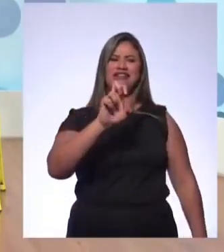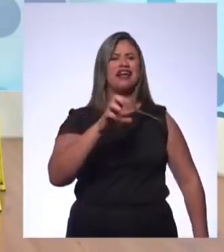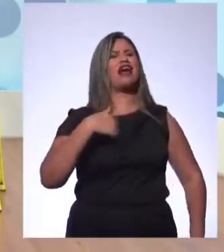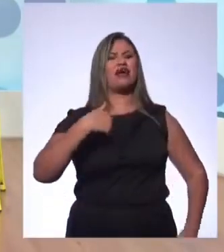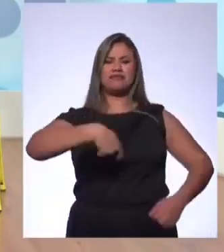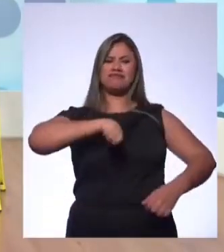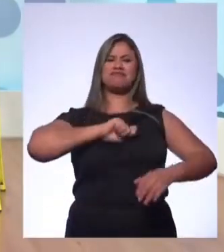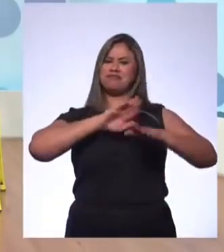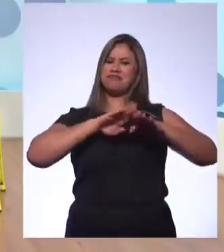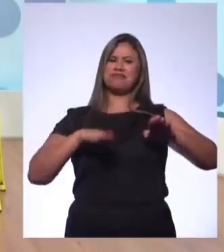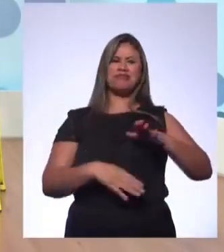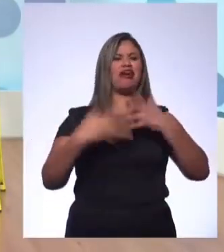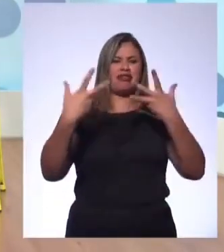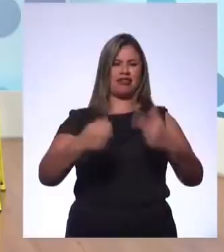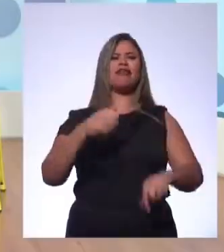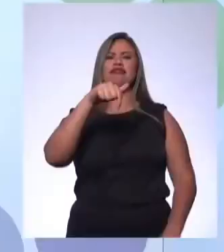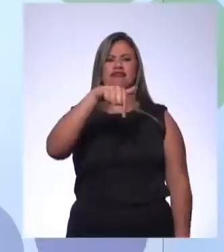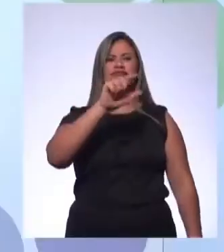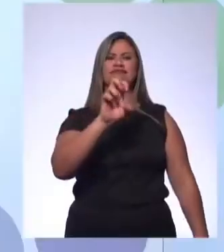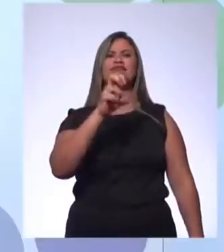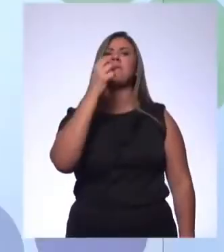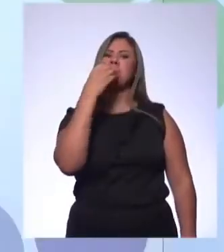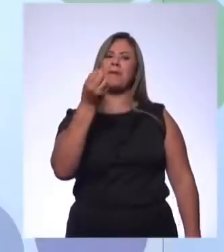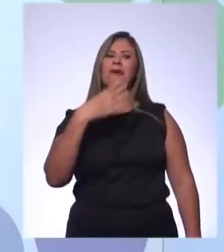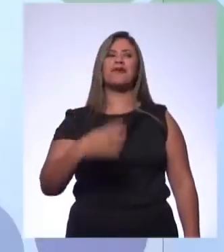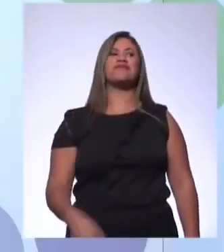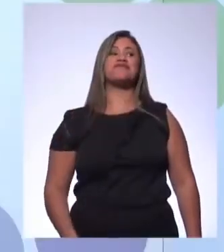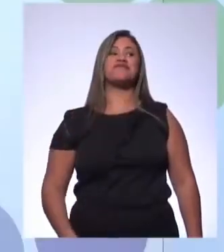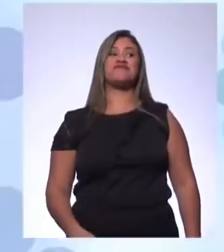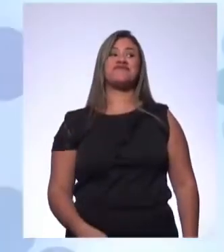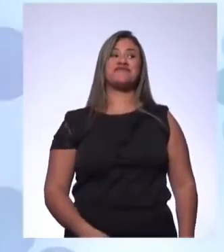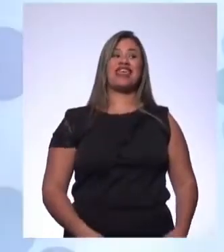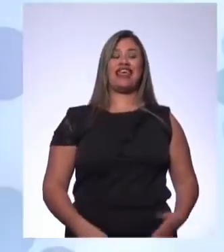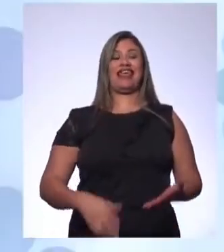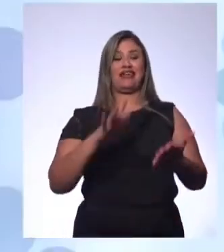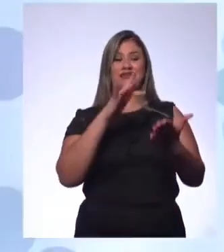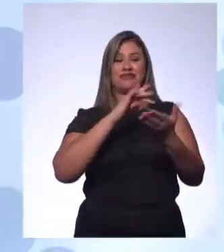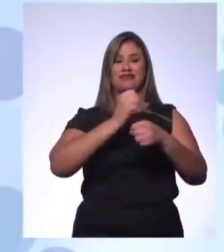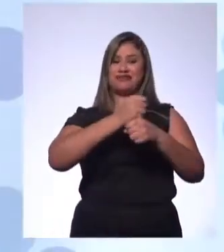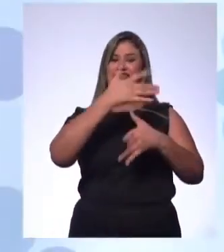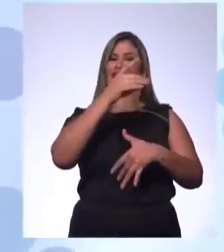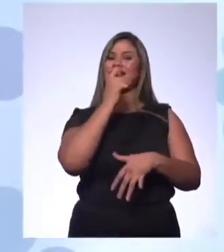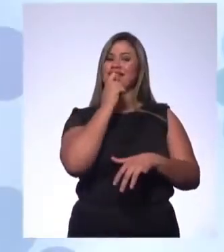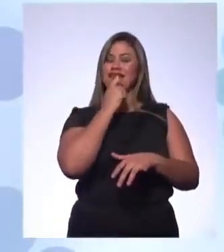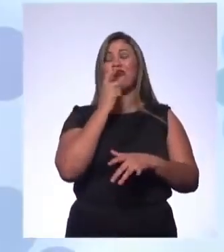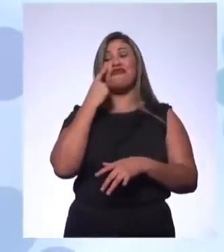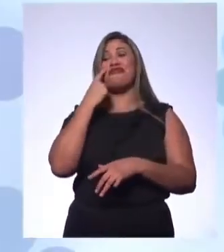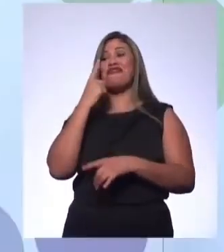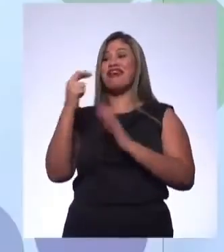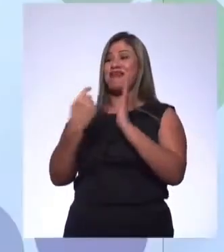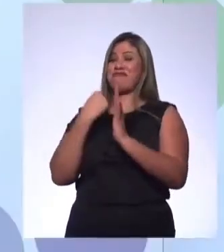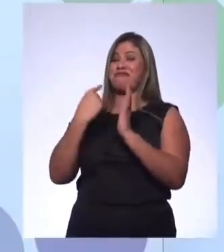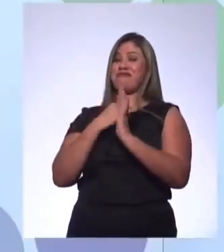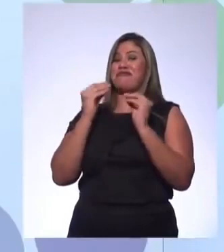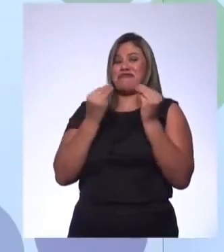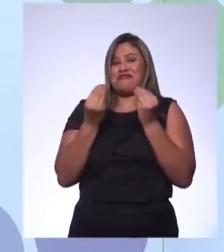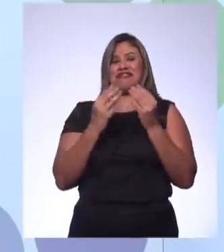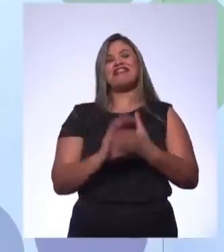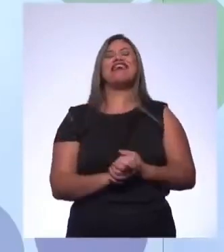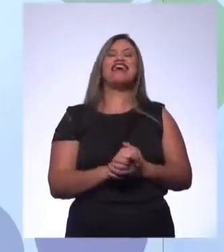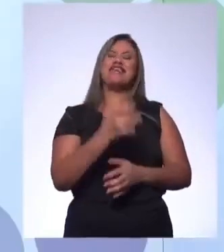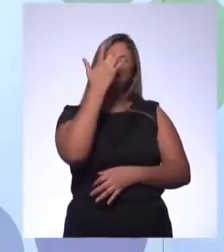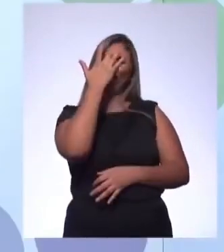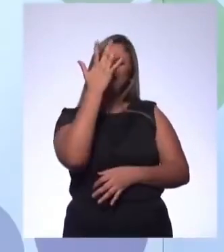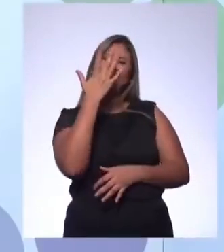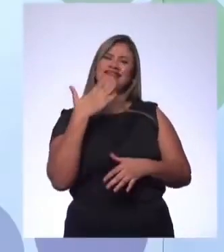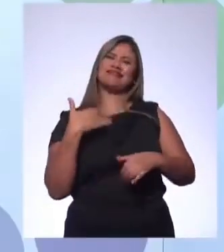Eu não... Vamos lá então, professora. morrendo de calor. Para mim agora, peguei a minha ferramenta que eu não vou querer usar. Vamos ver? Então, O meu é super fácil. Olha, eu sou